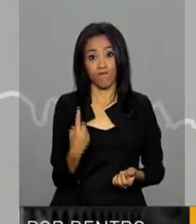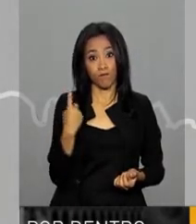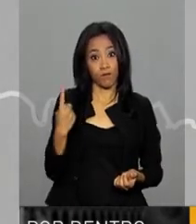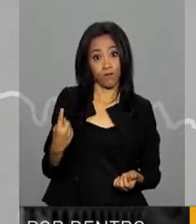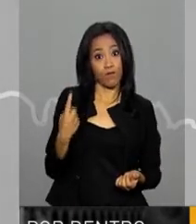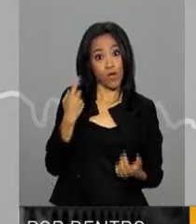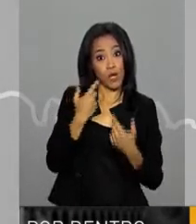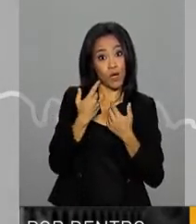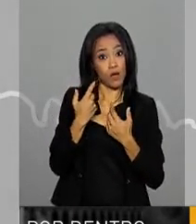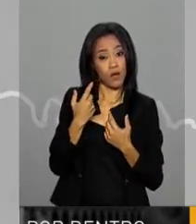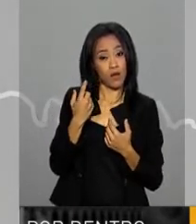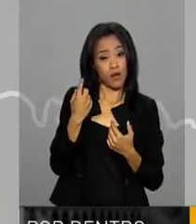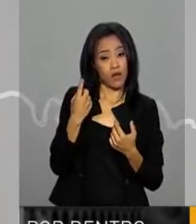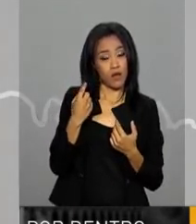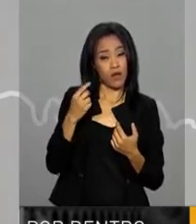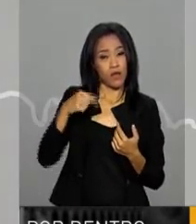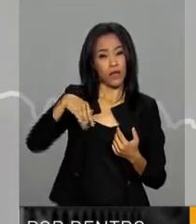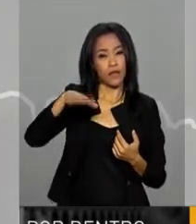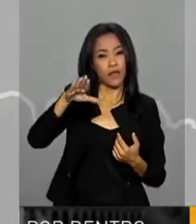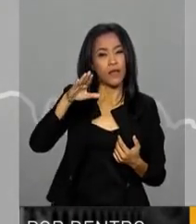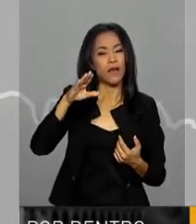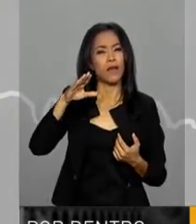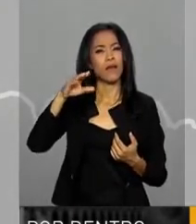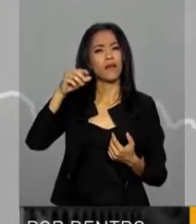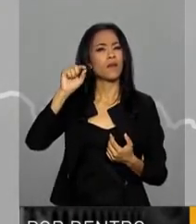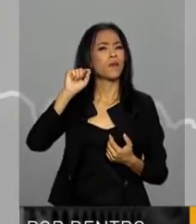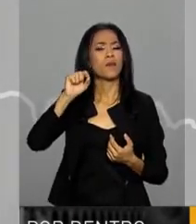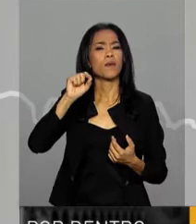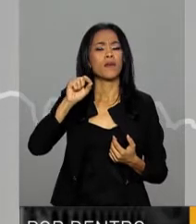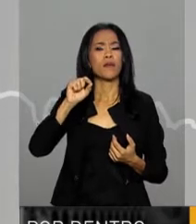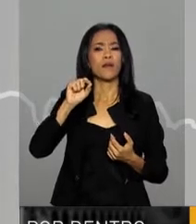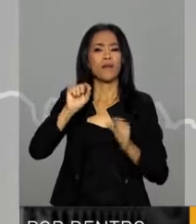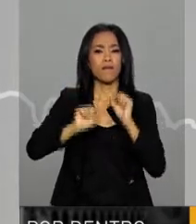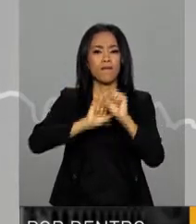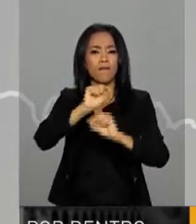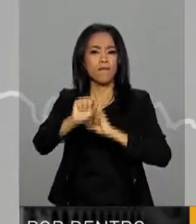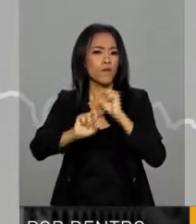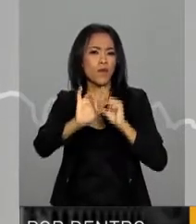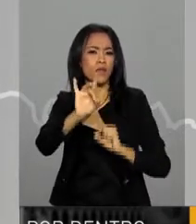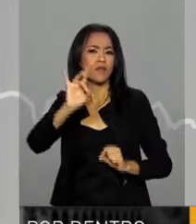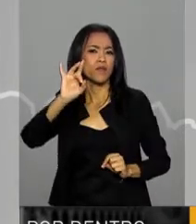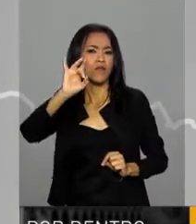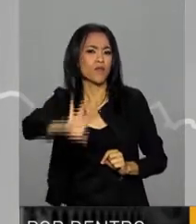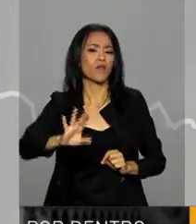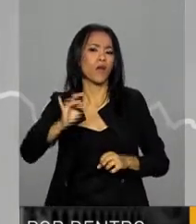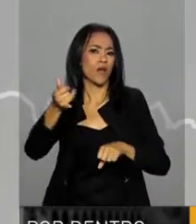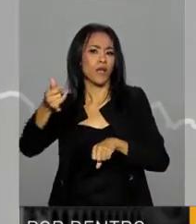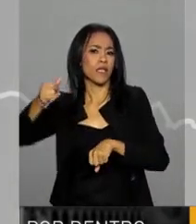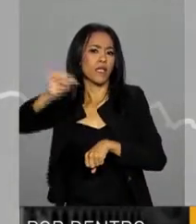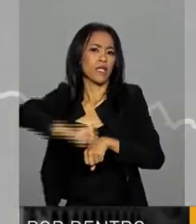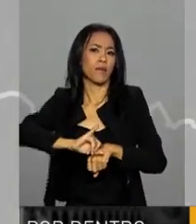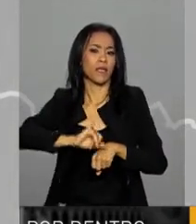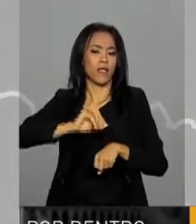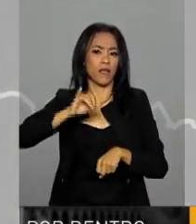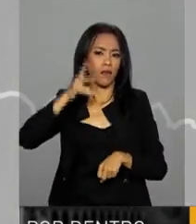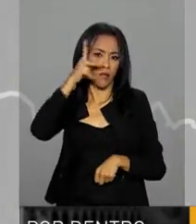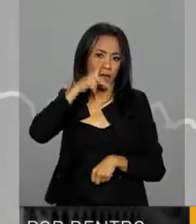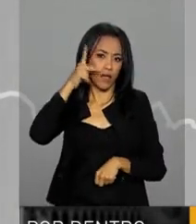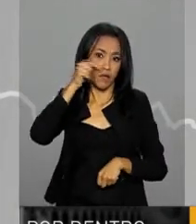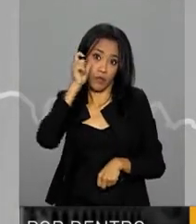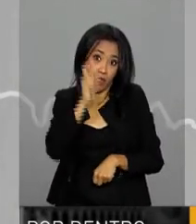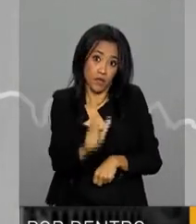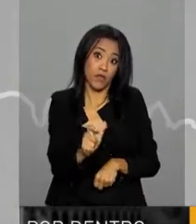brasil ponto mais oriental das américas é um título que não é só da capital da paraíba ufpb em joão